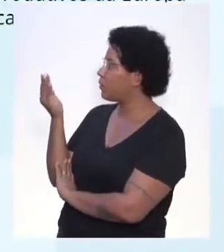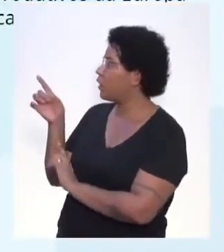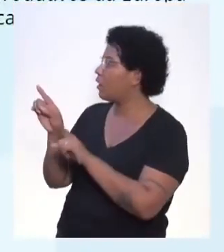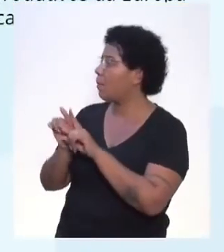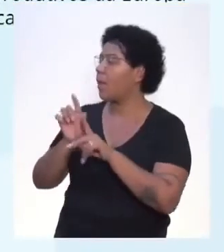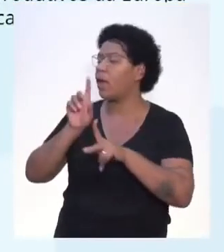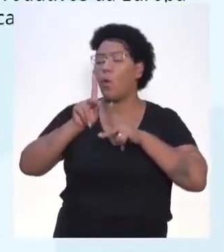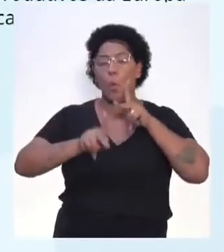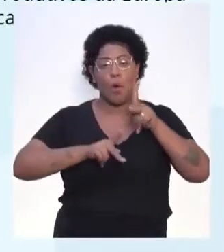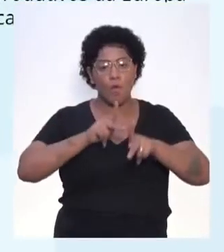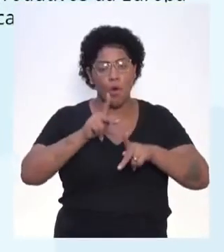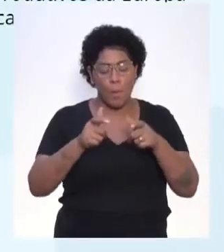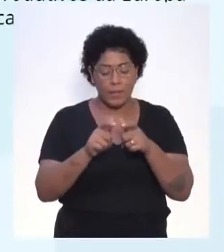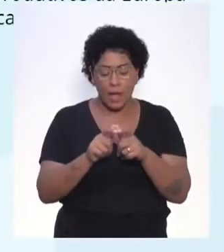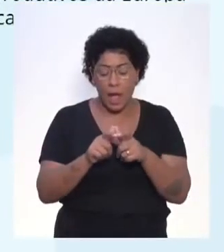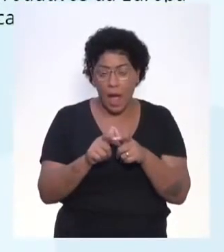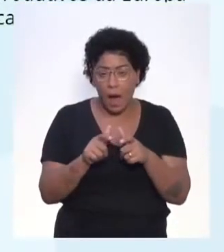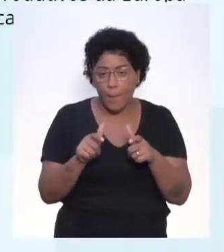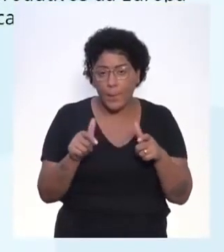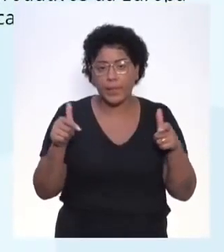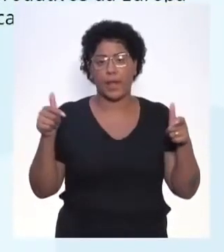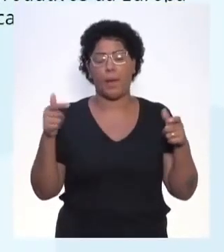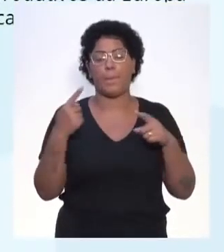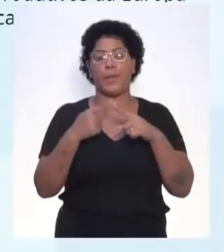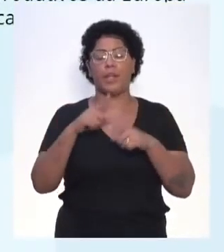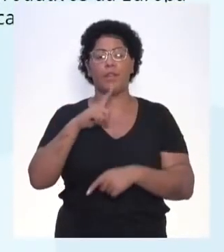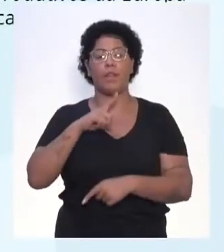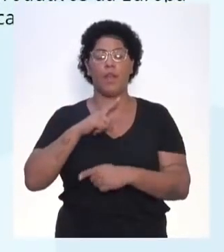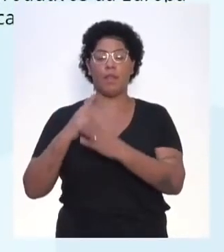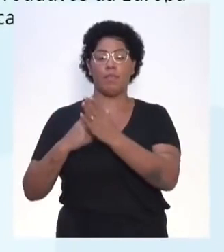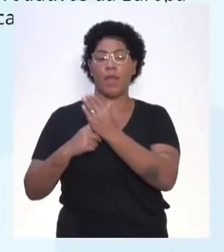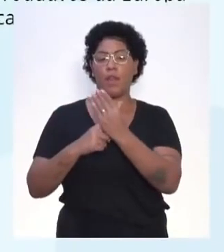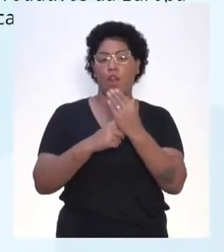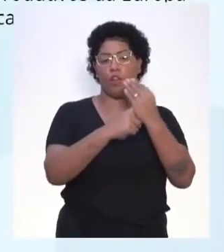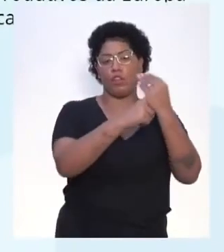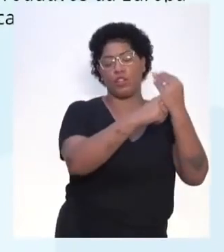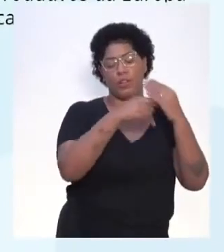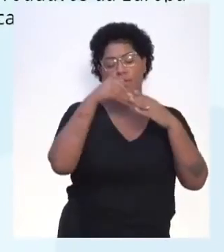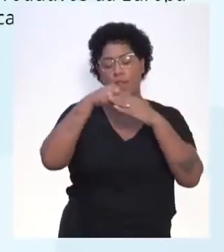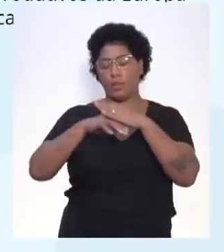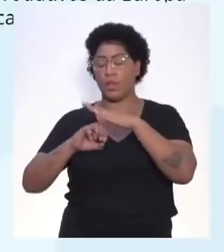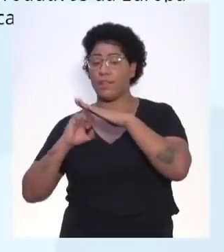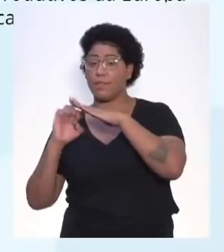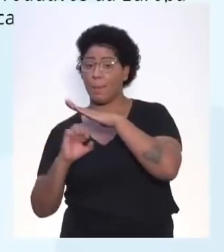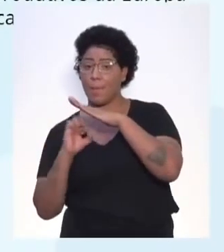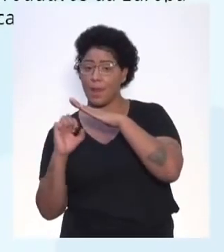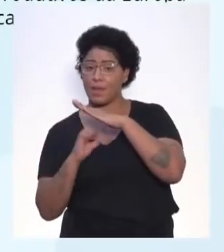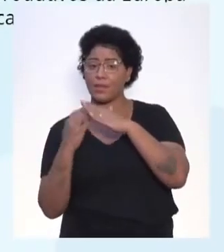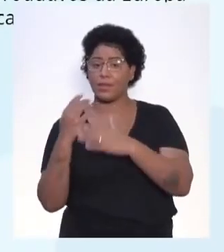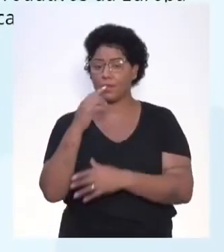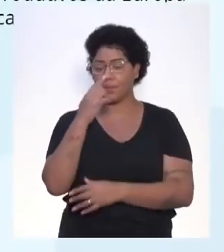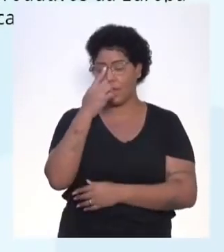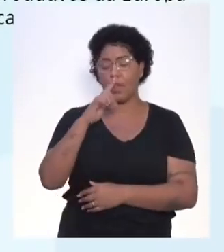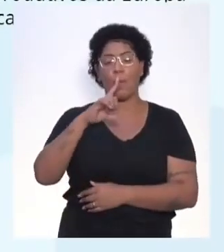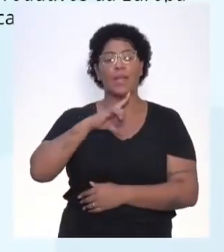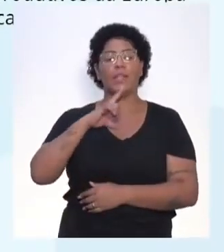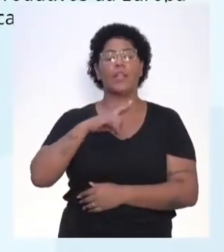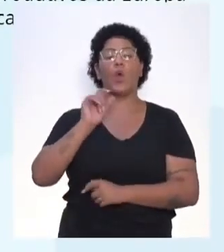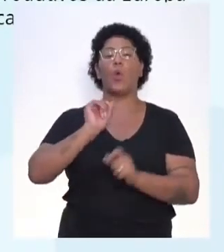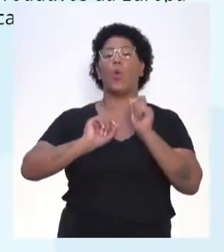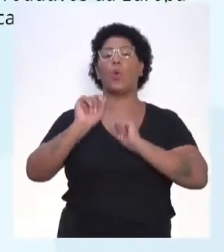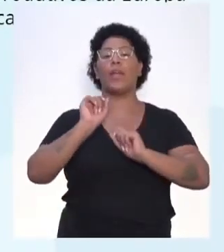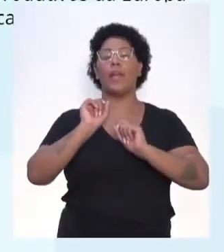populacional, como consequência dessas inovações tecnológicas aplicadas à indústria, aumenta-se a oferta de empregos,